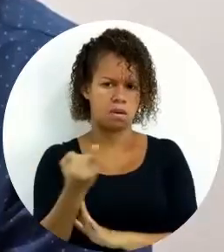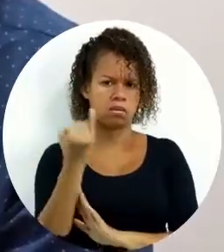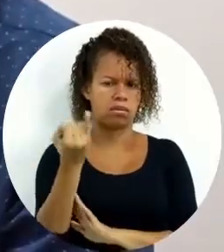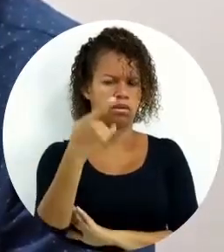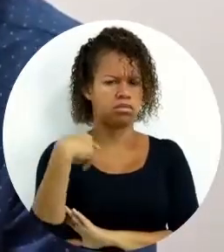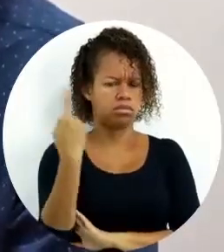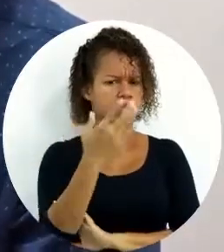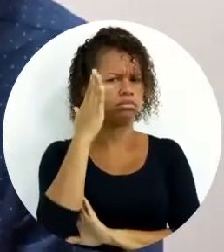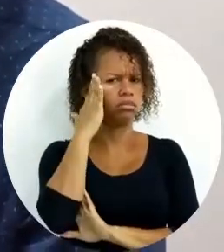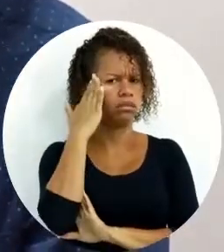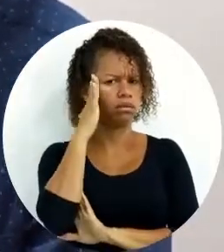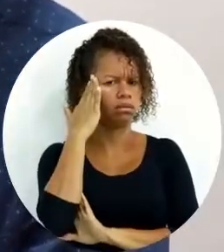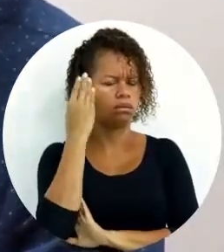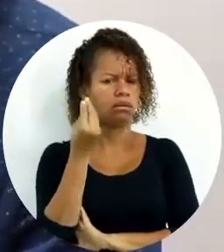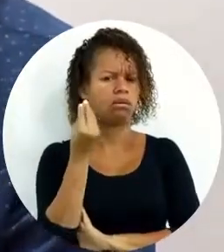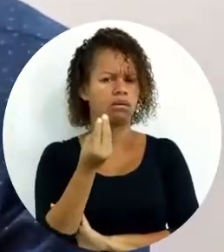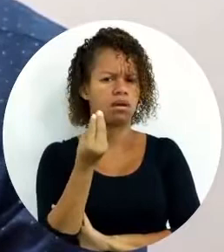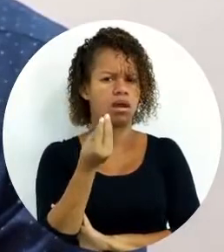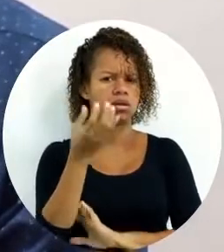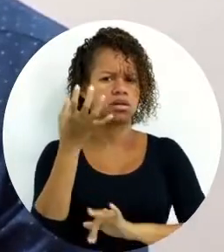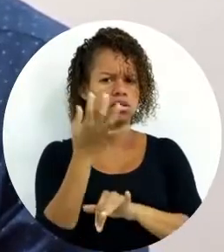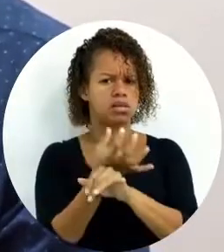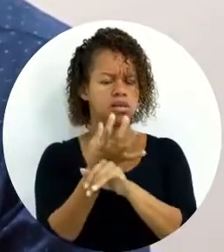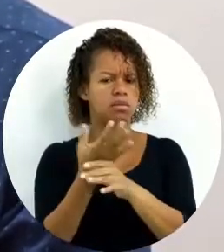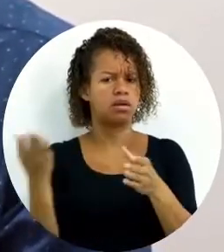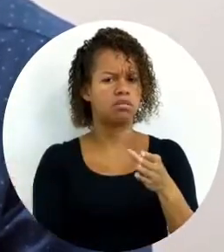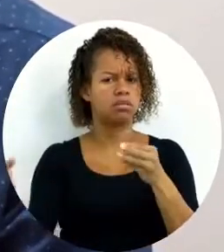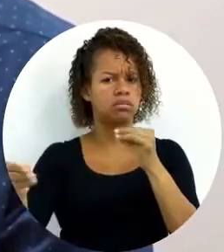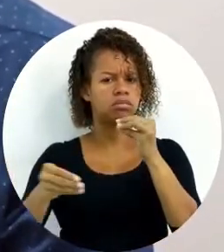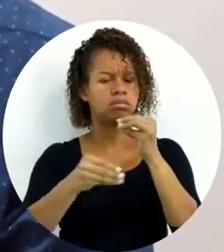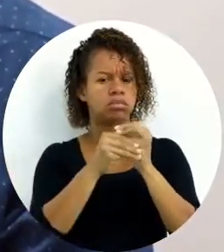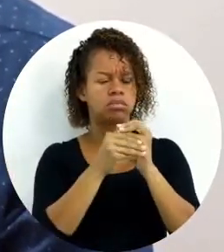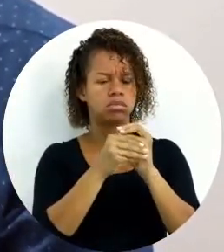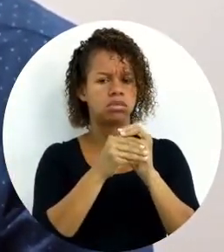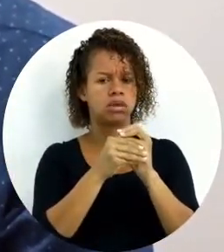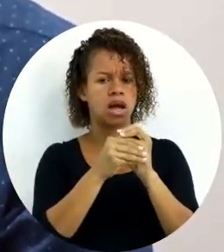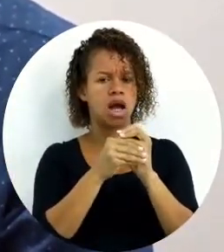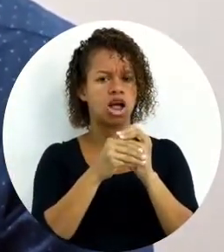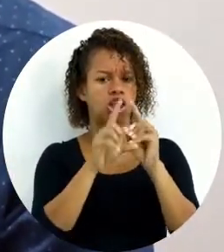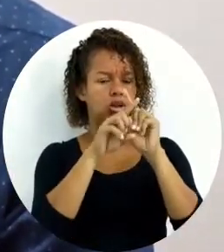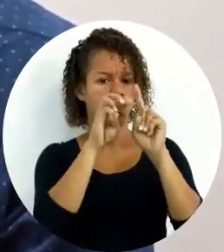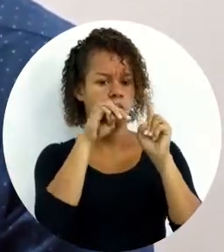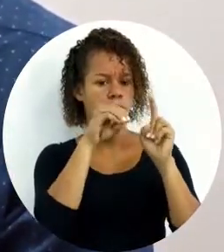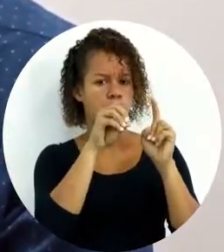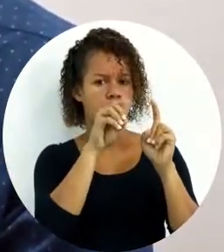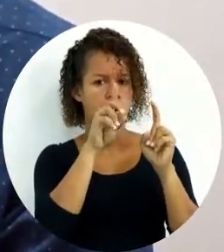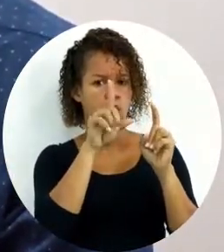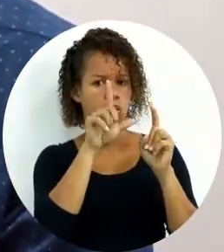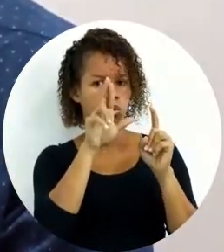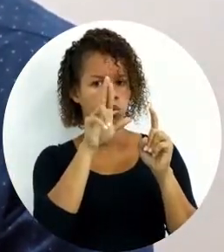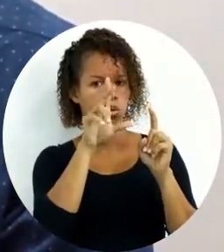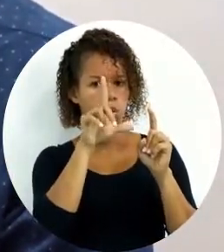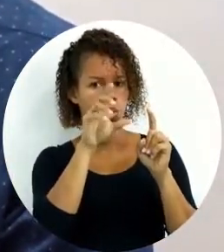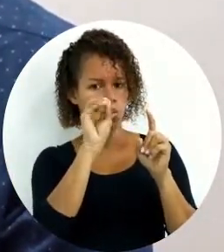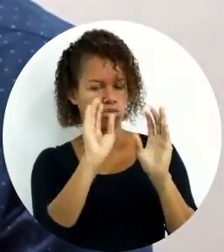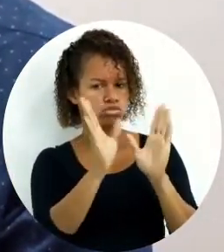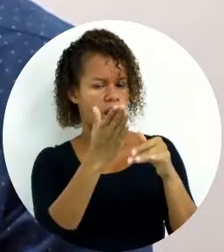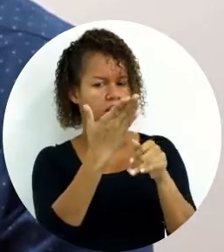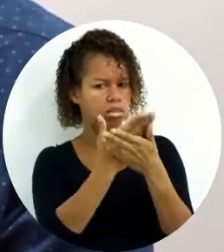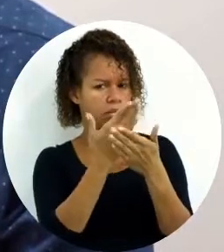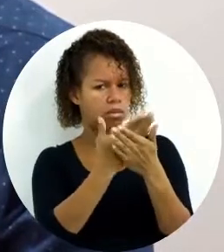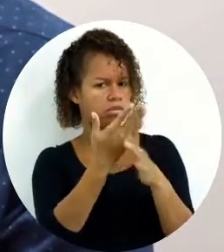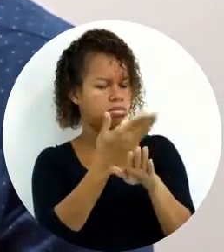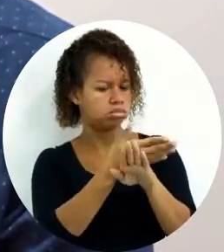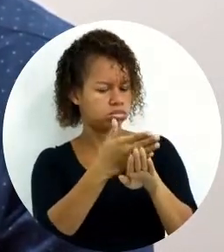gente entender que essa disciplina faz parte de um módulo que vocês já trabalharam,